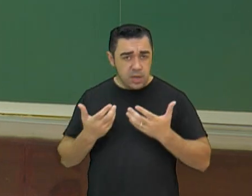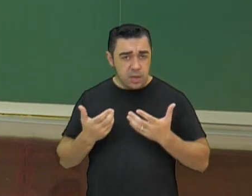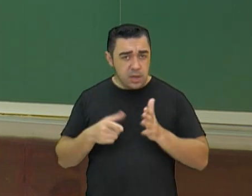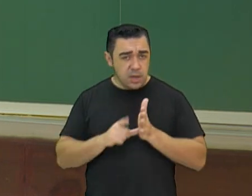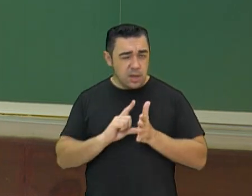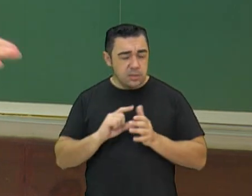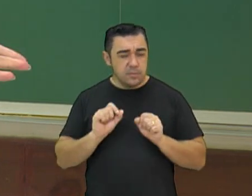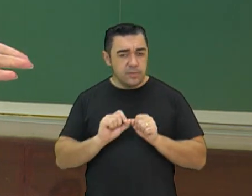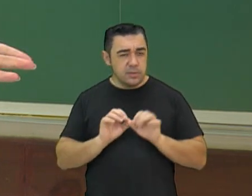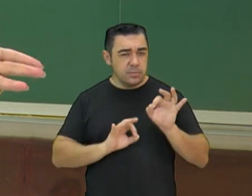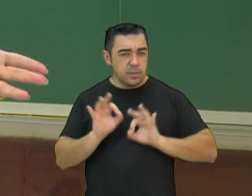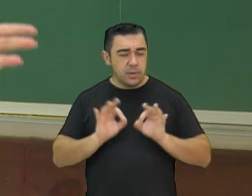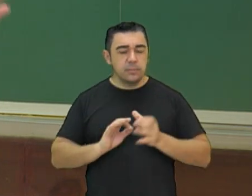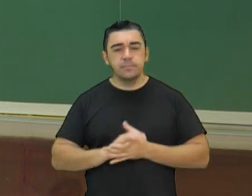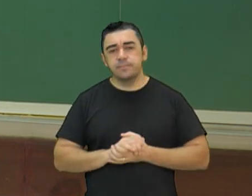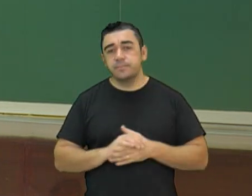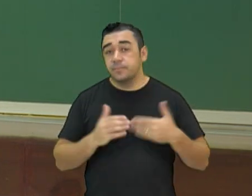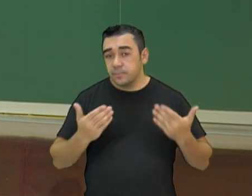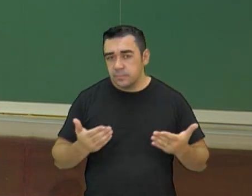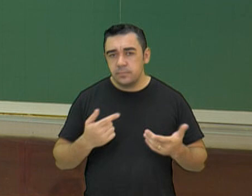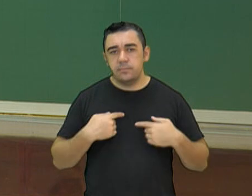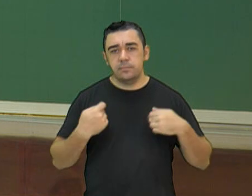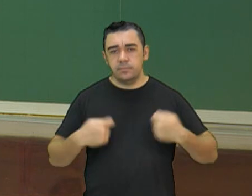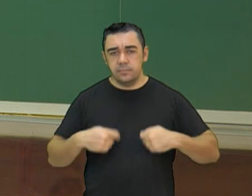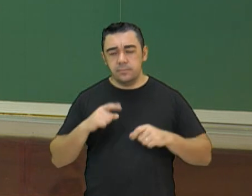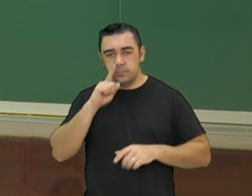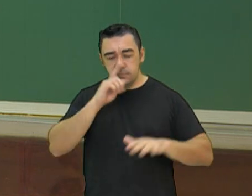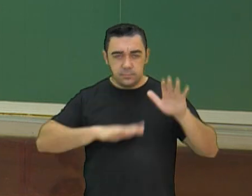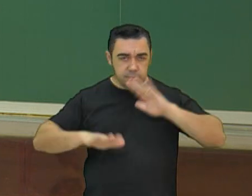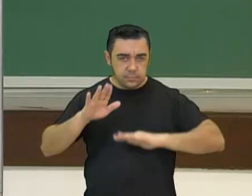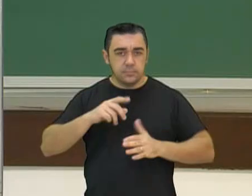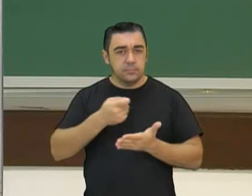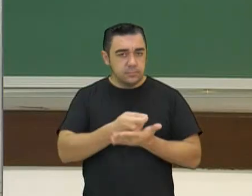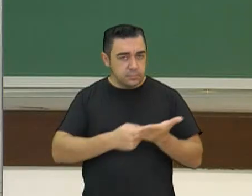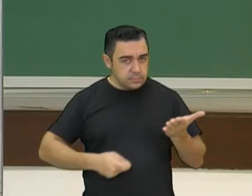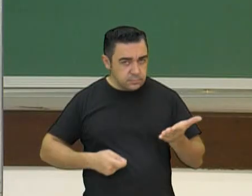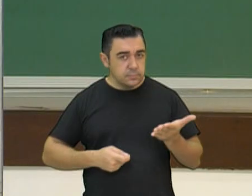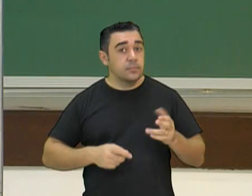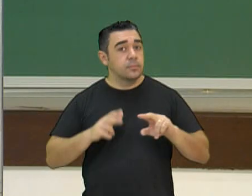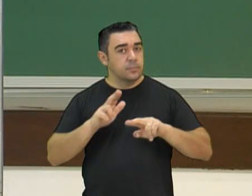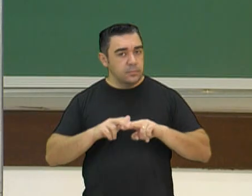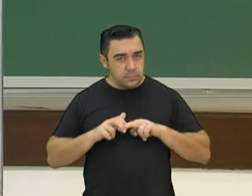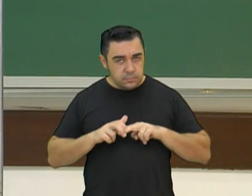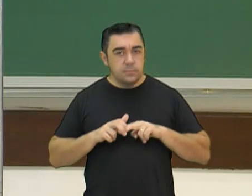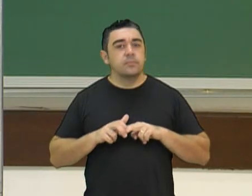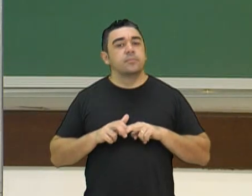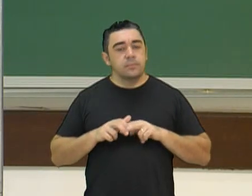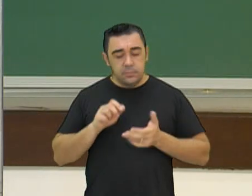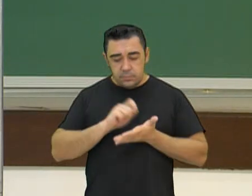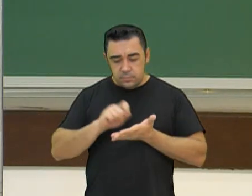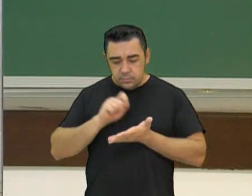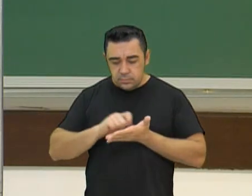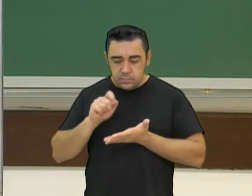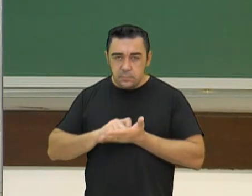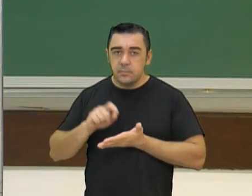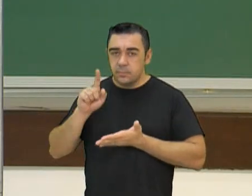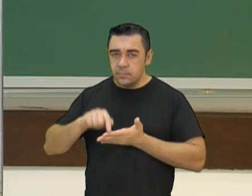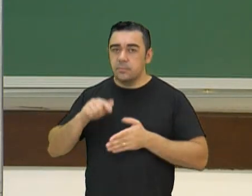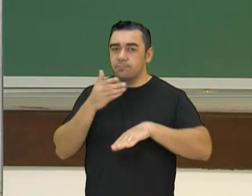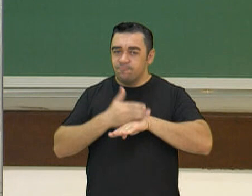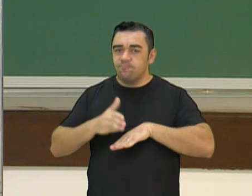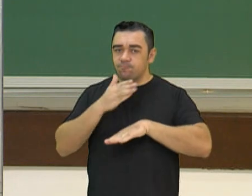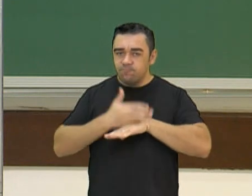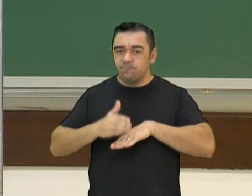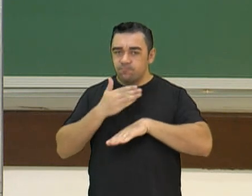antes de elaborar o discurso? Então, eu tenho que tomar um cuidado na hora de escrever. Por isso que a escrita é um exercício que tem que